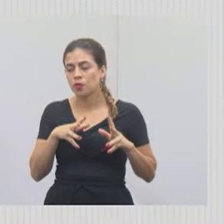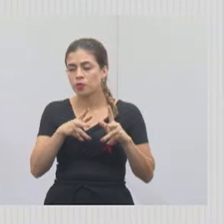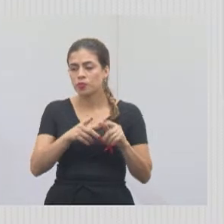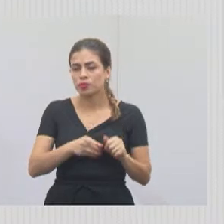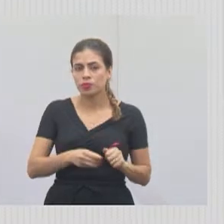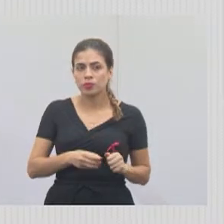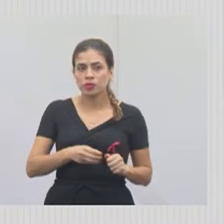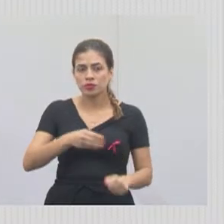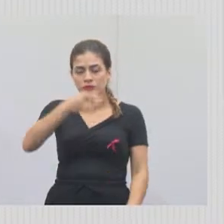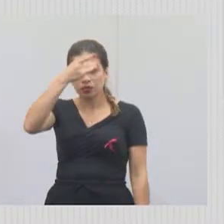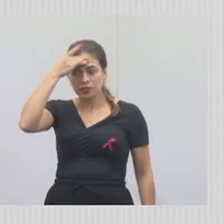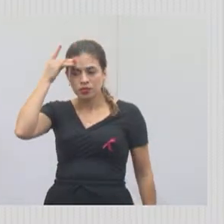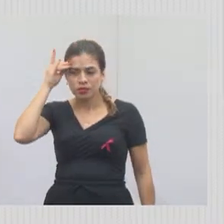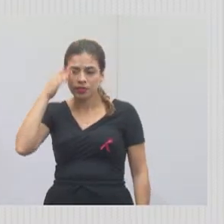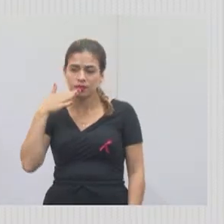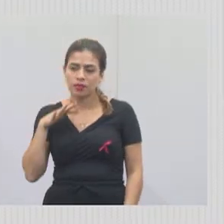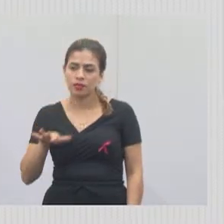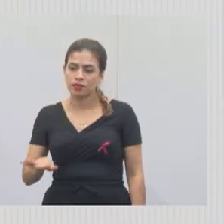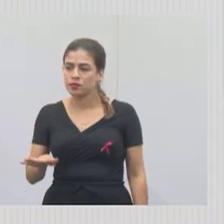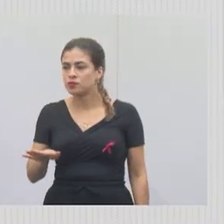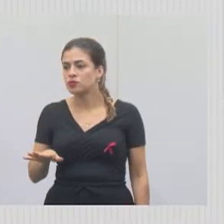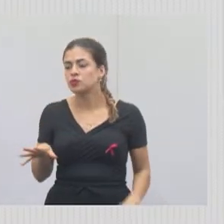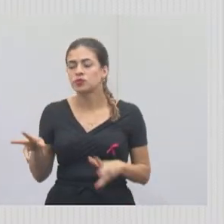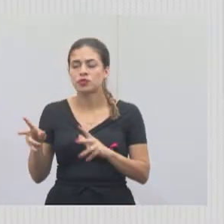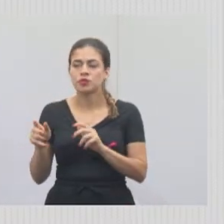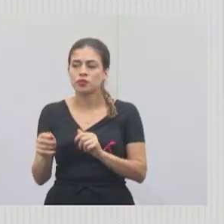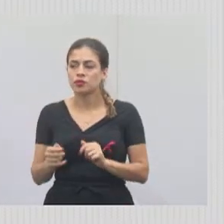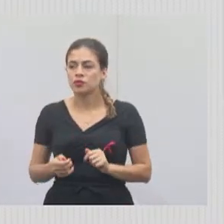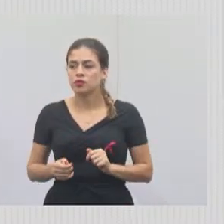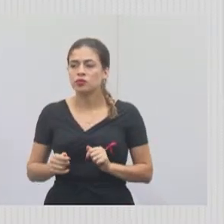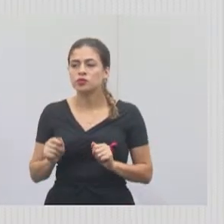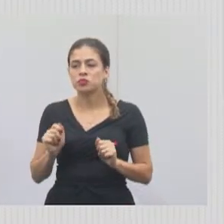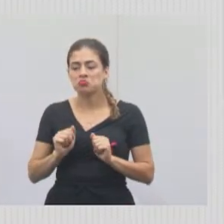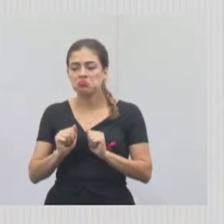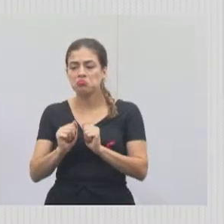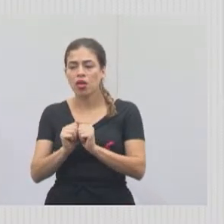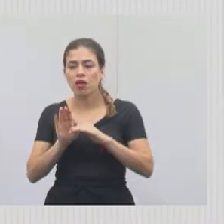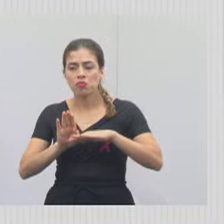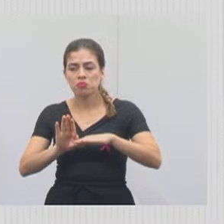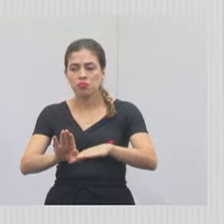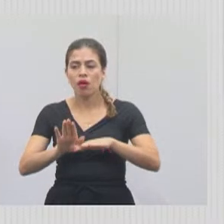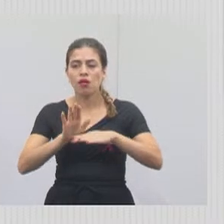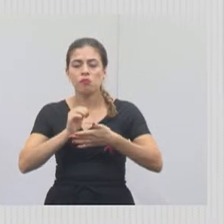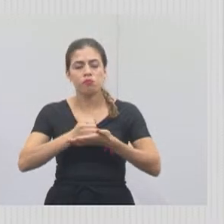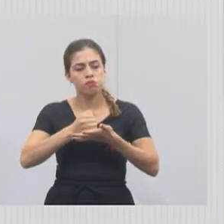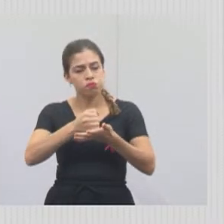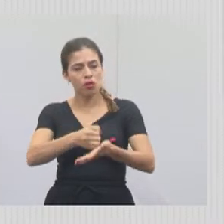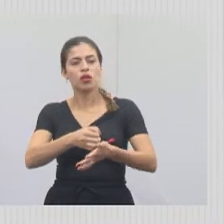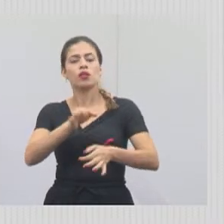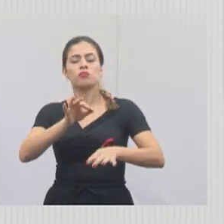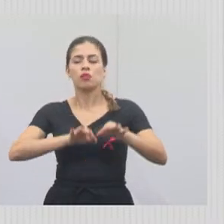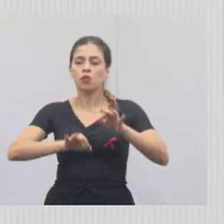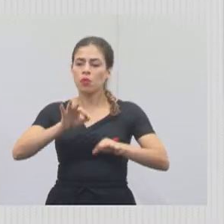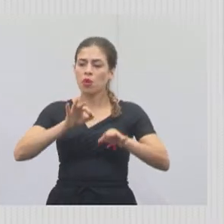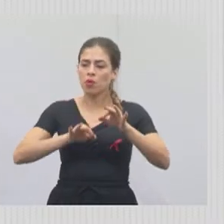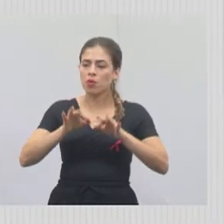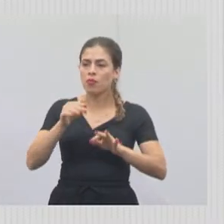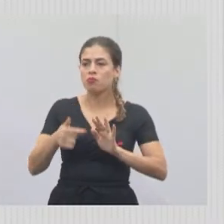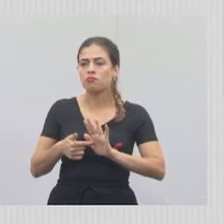Infantil. Todos que, em nome da Selma, em nome do Guilherme, cumprimento aí a todos que fizeram